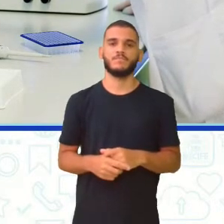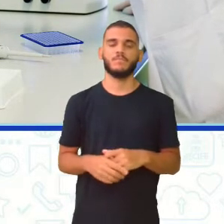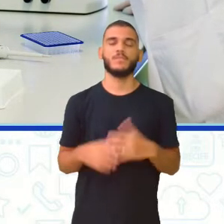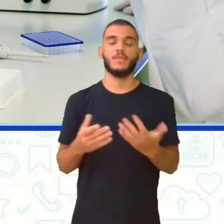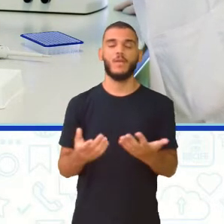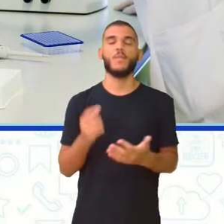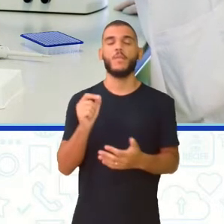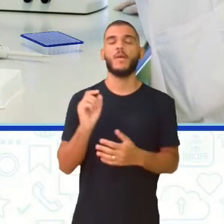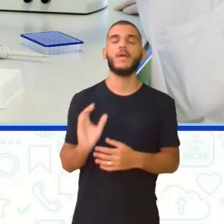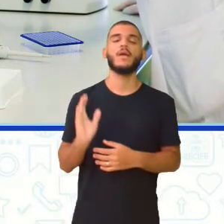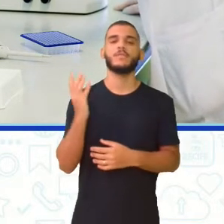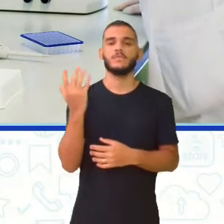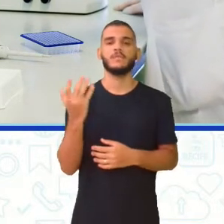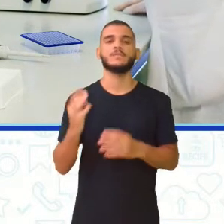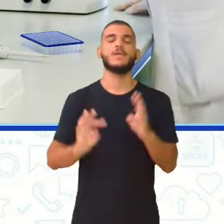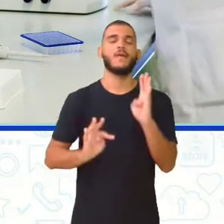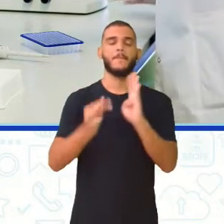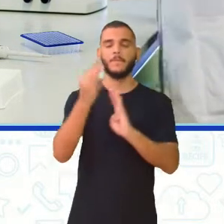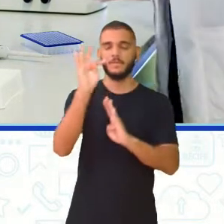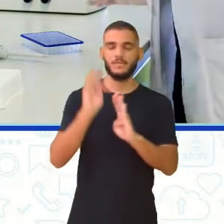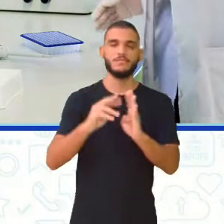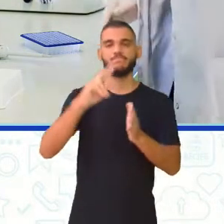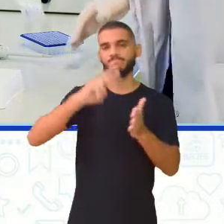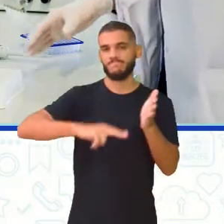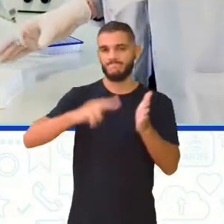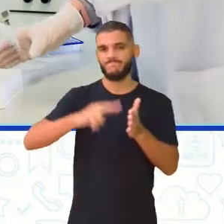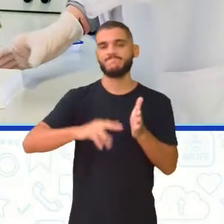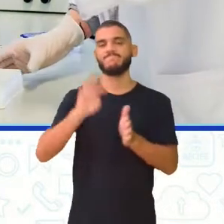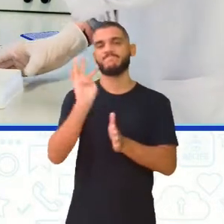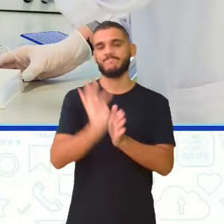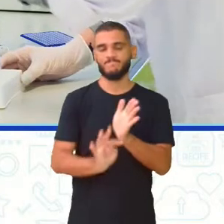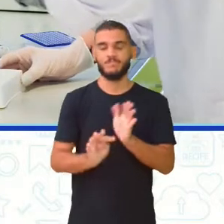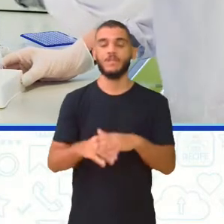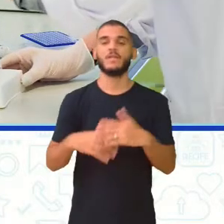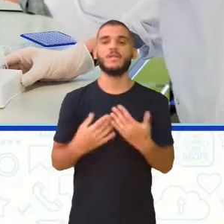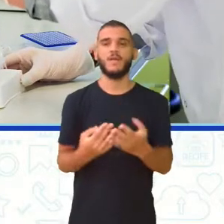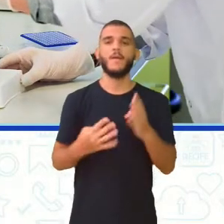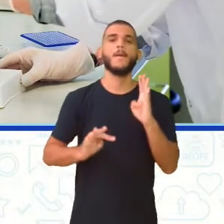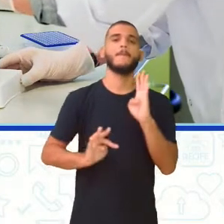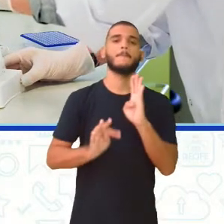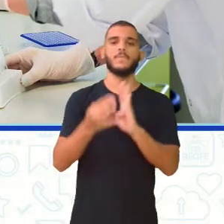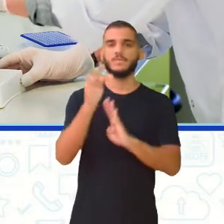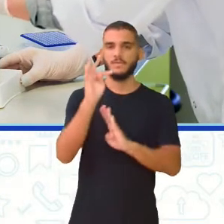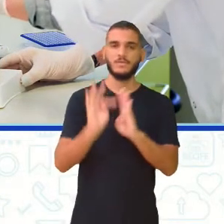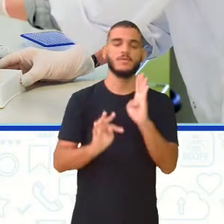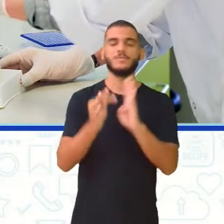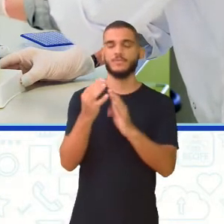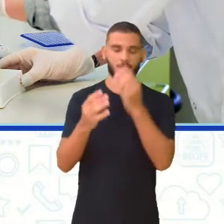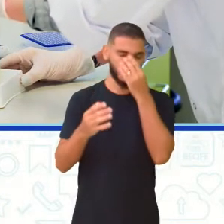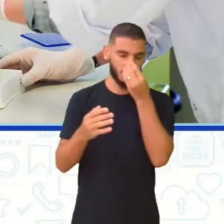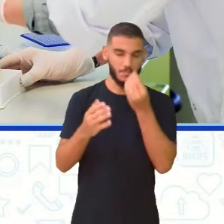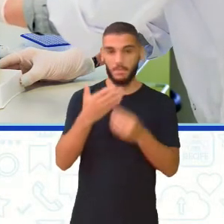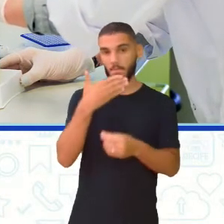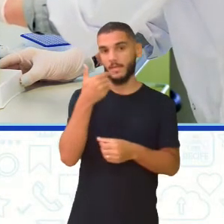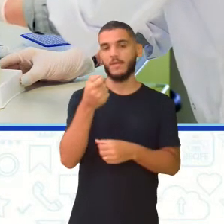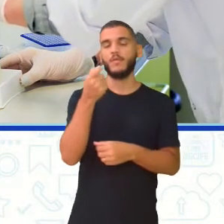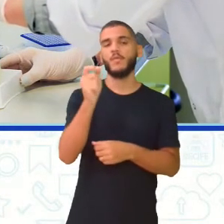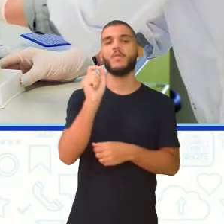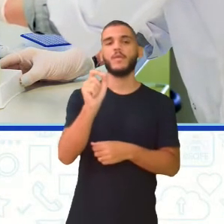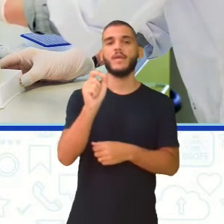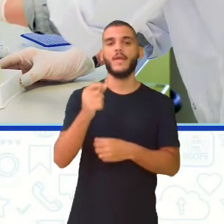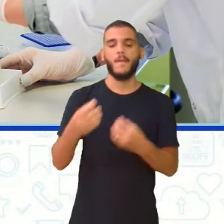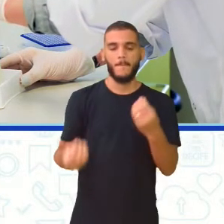acontece aí na biotecnologia? Vamos ler mais um textinho comigo? A biotecnologia otimiza a produção agrícola.